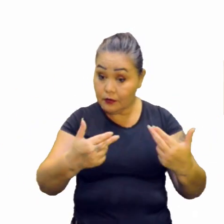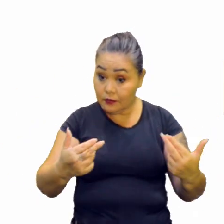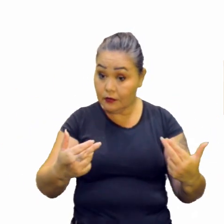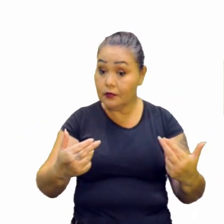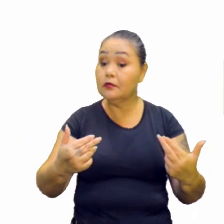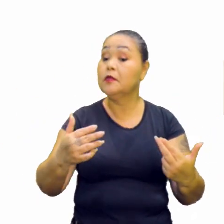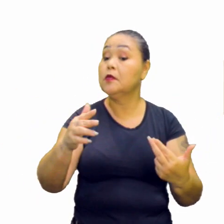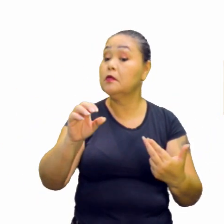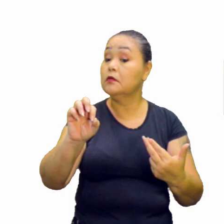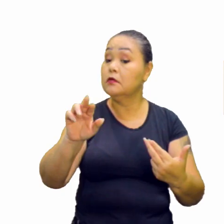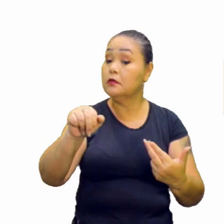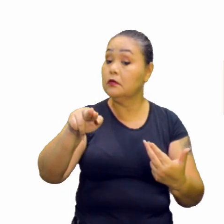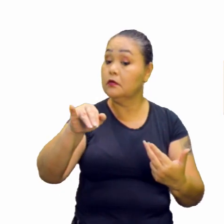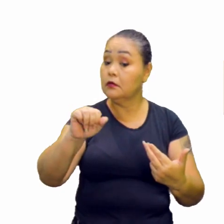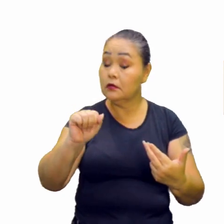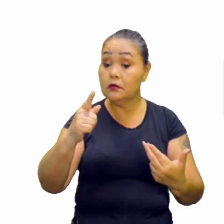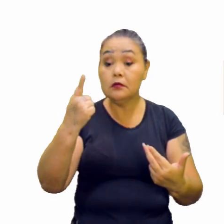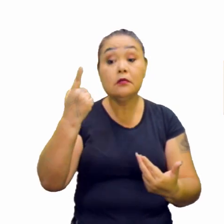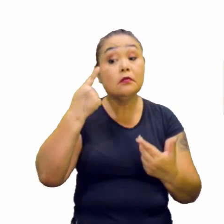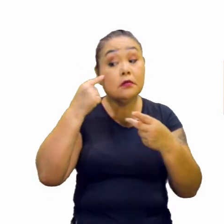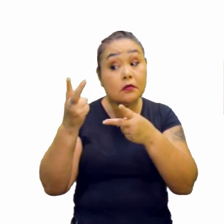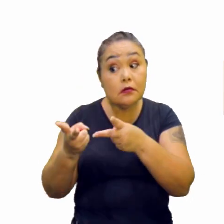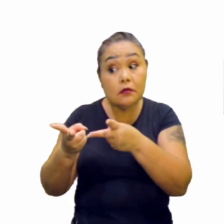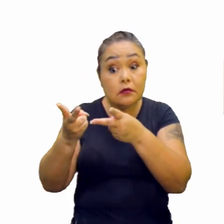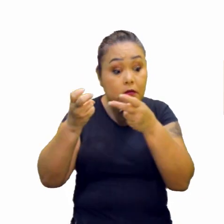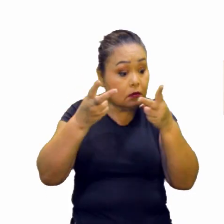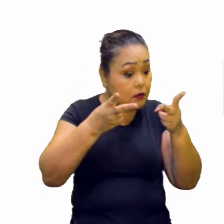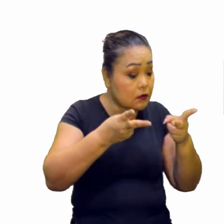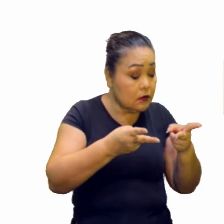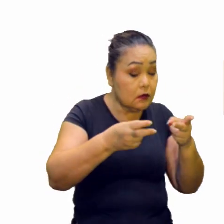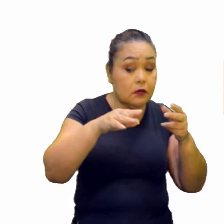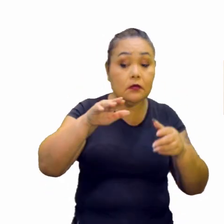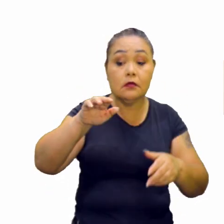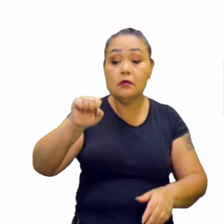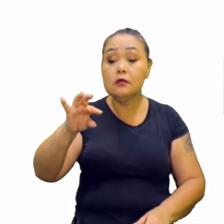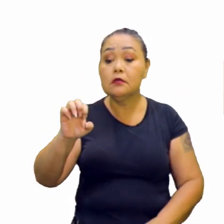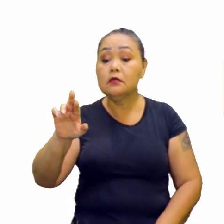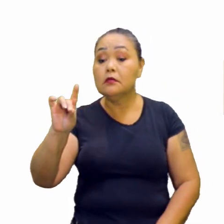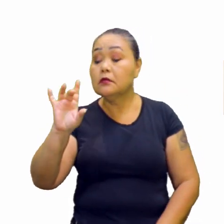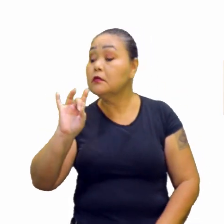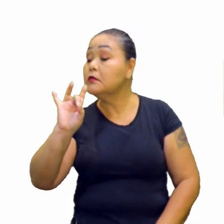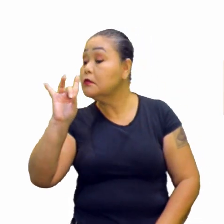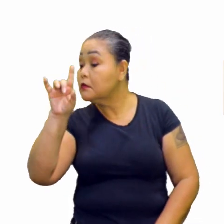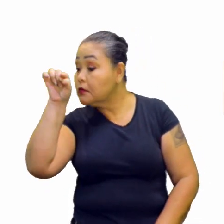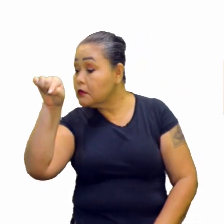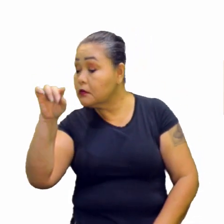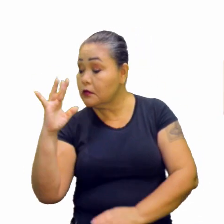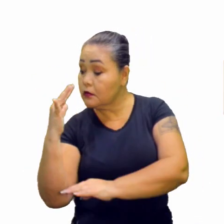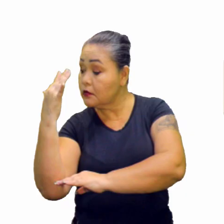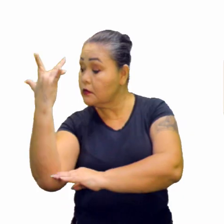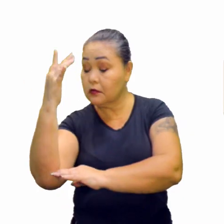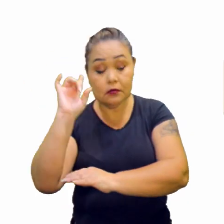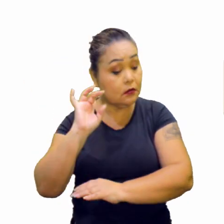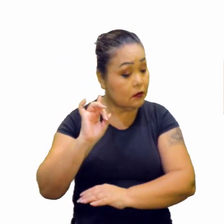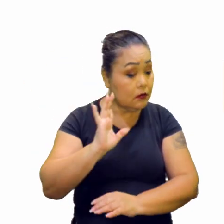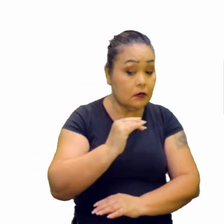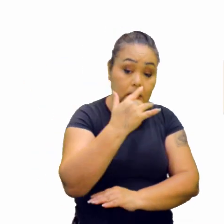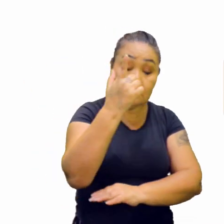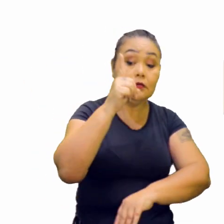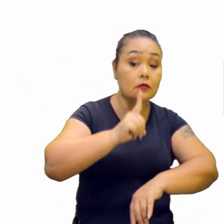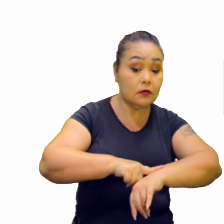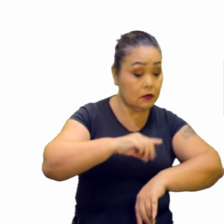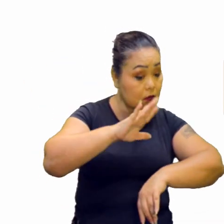qual é o extrato ideal para ocupar cada planta ao longo do tempo. Esses